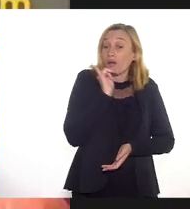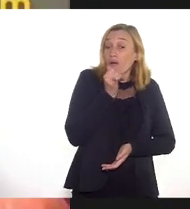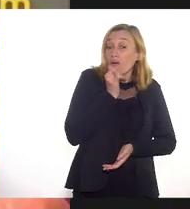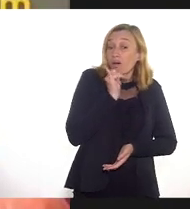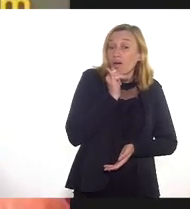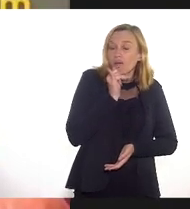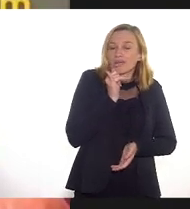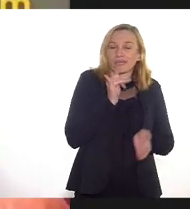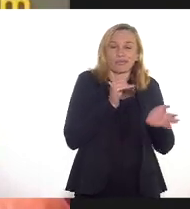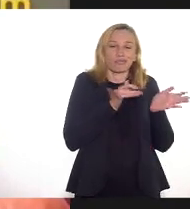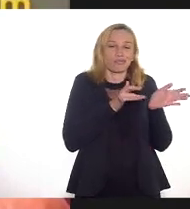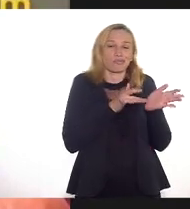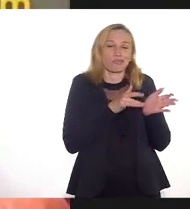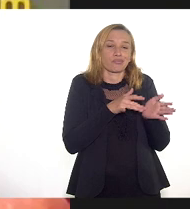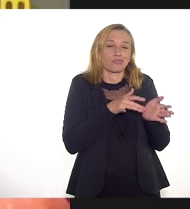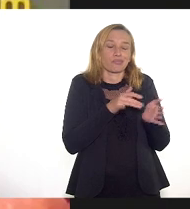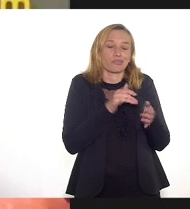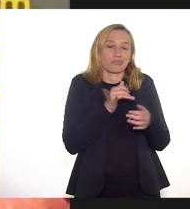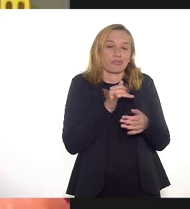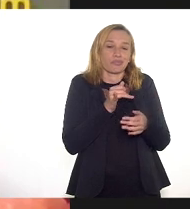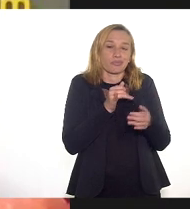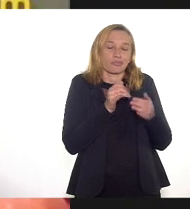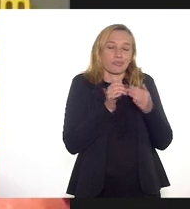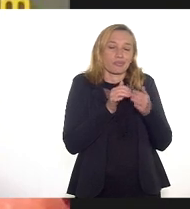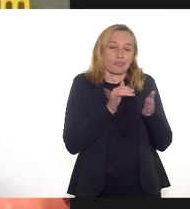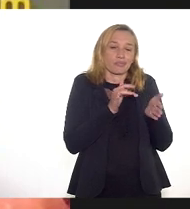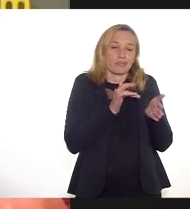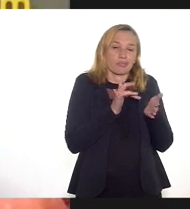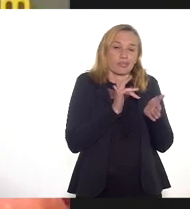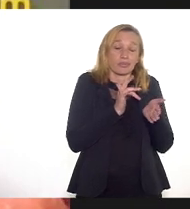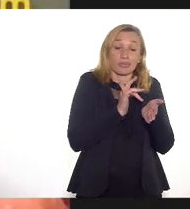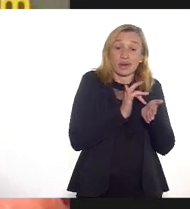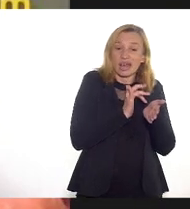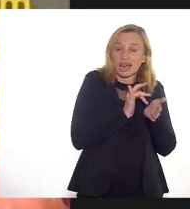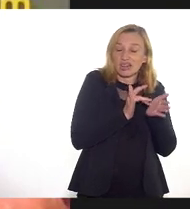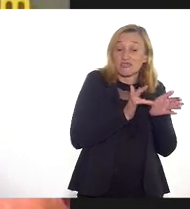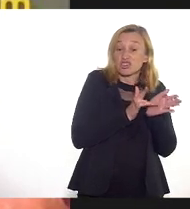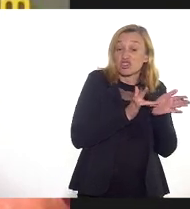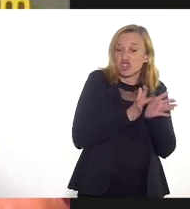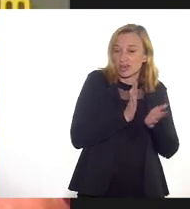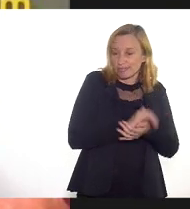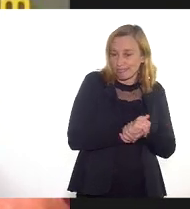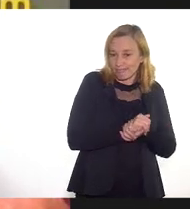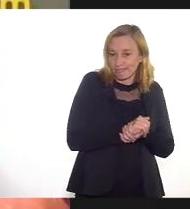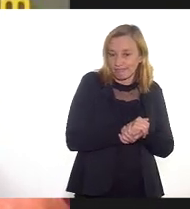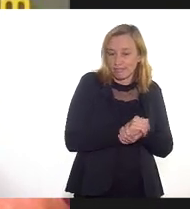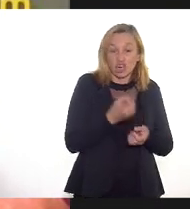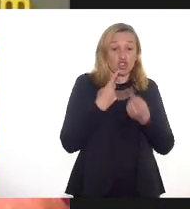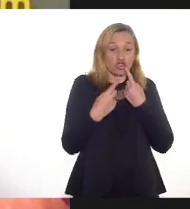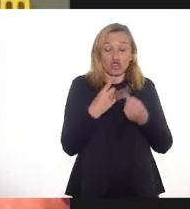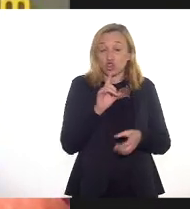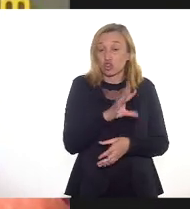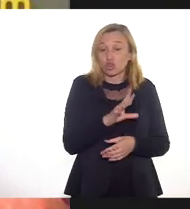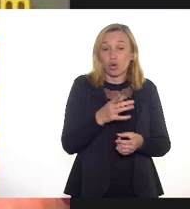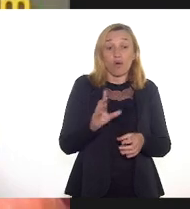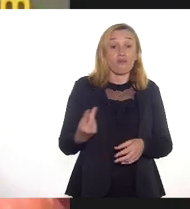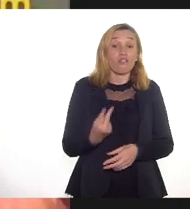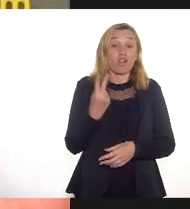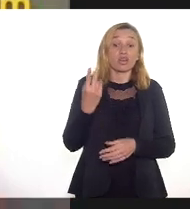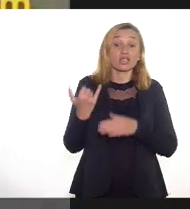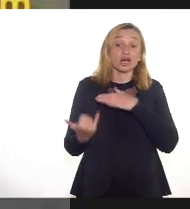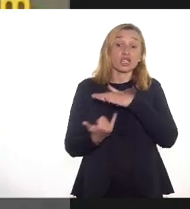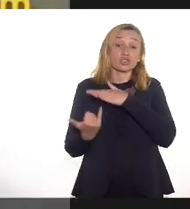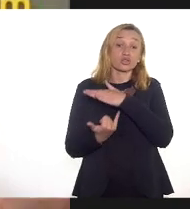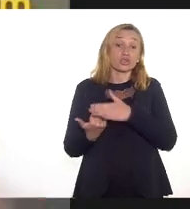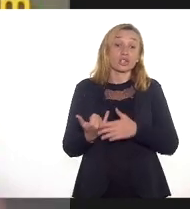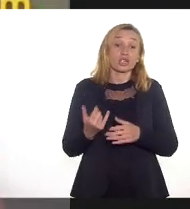para enganar. Aqui não se discutiu absolutamente nada a não ser valorizar uma instituição que